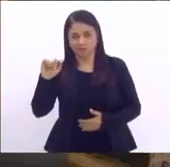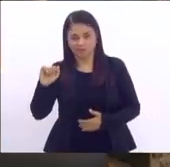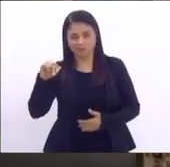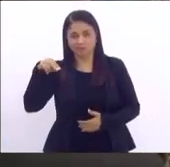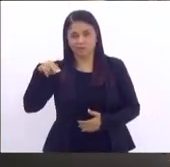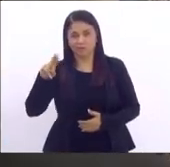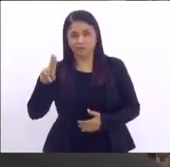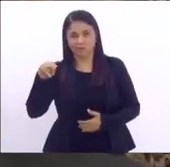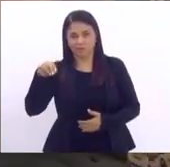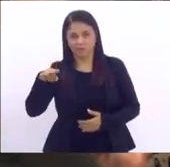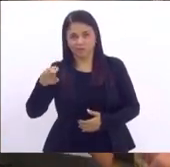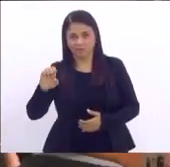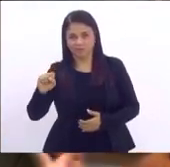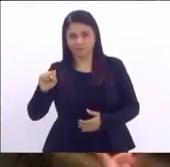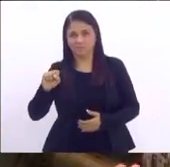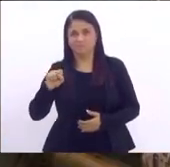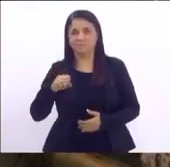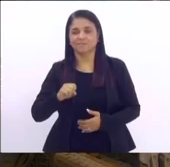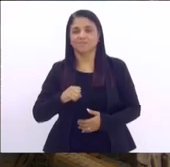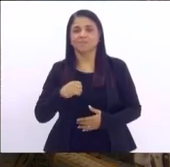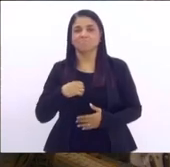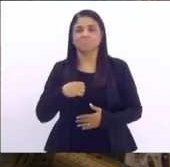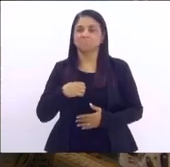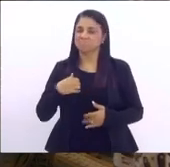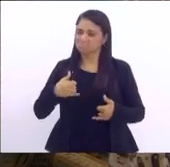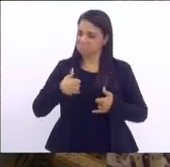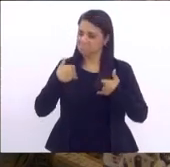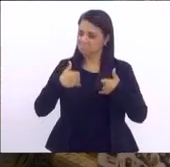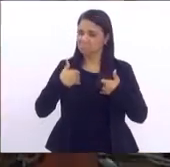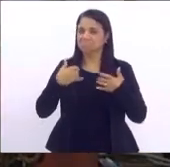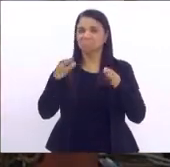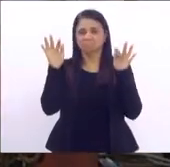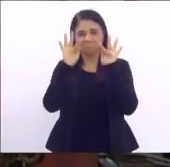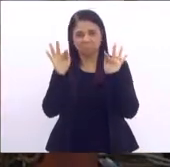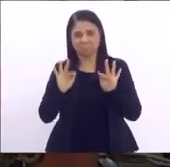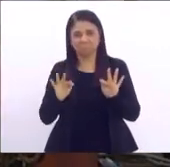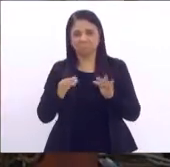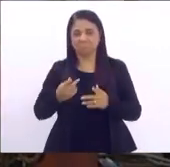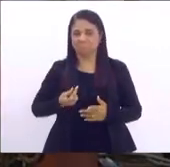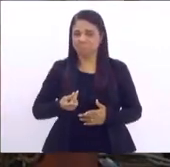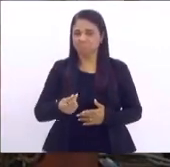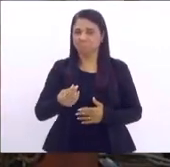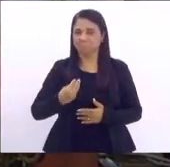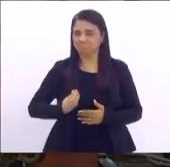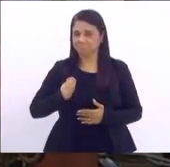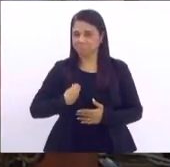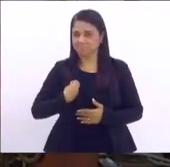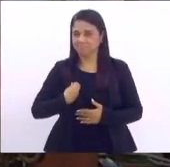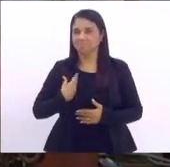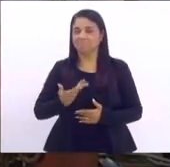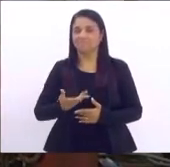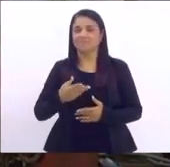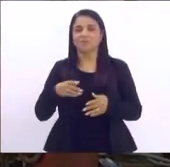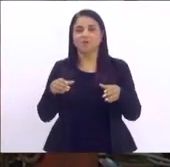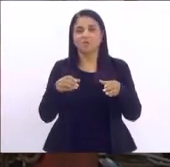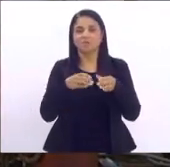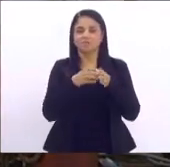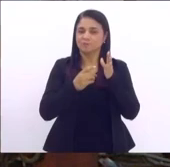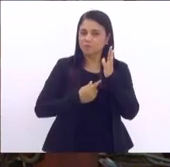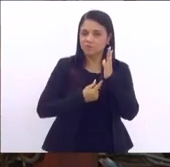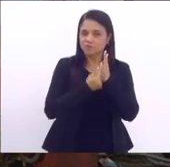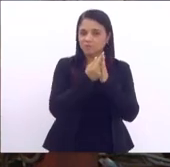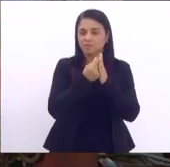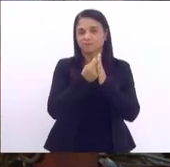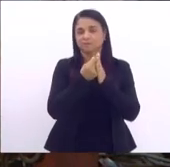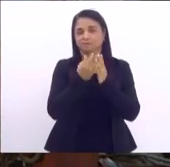sinceros votos de felicidade e vida longa. Pela Comissão de Orçamento e Finanças, deputado